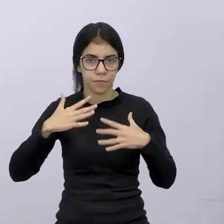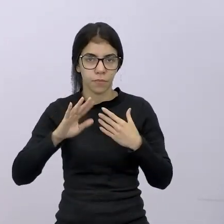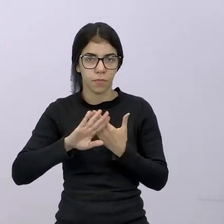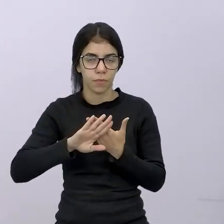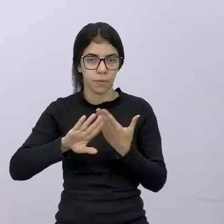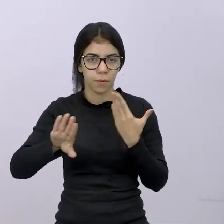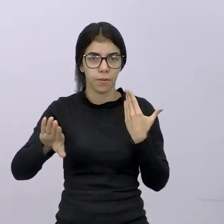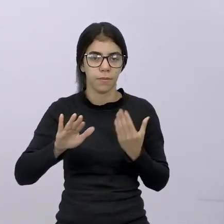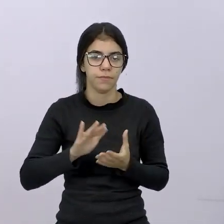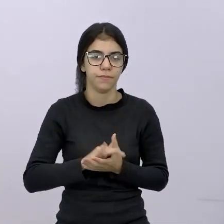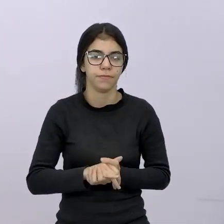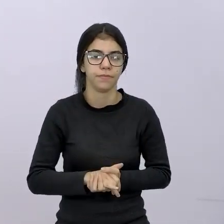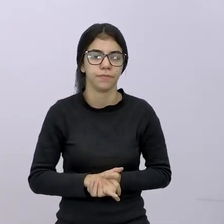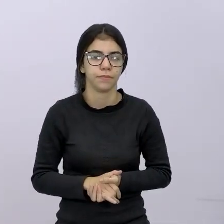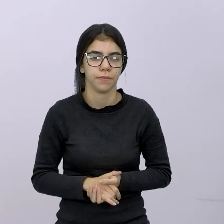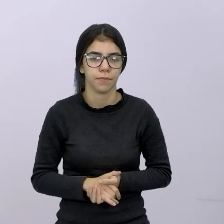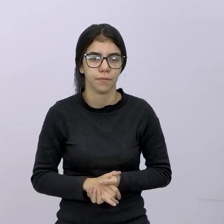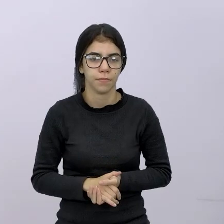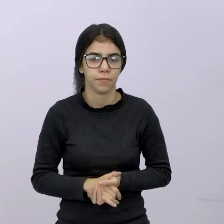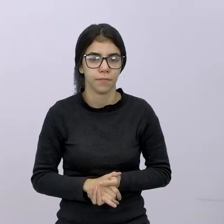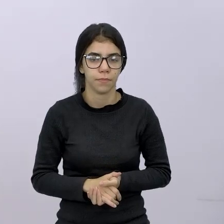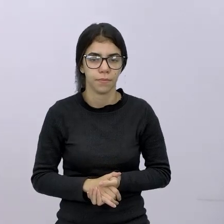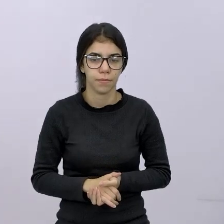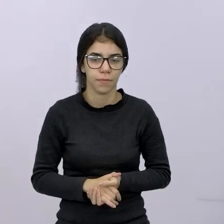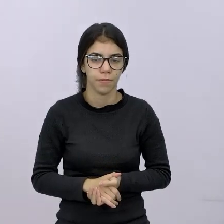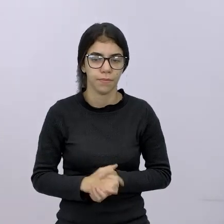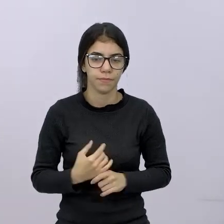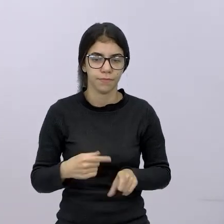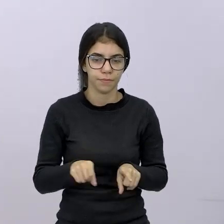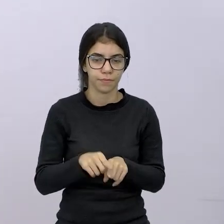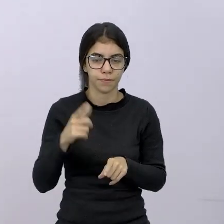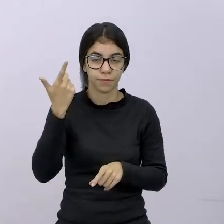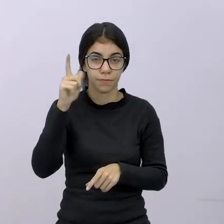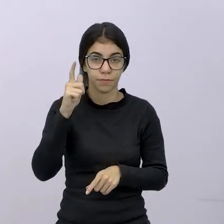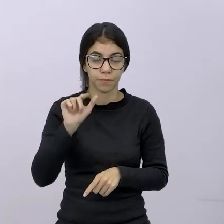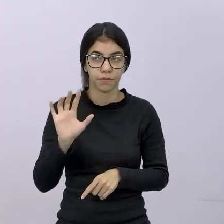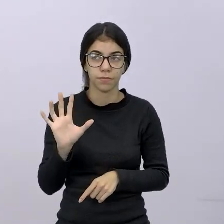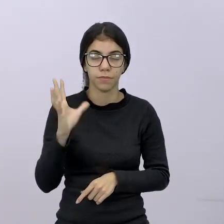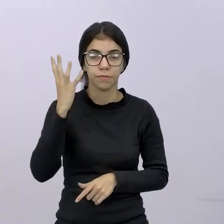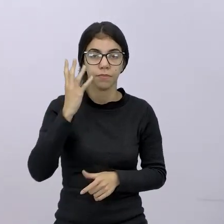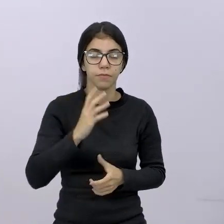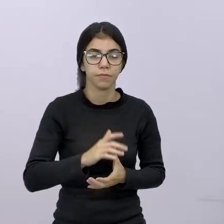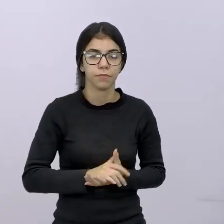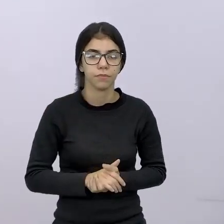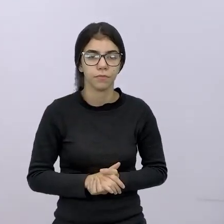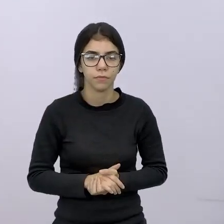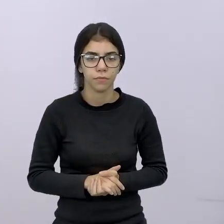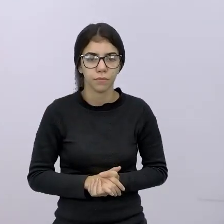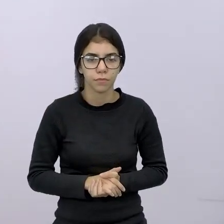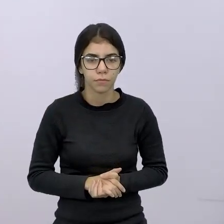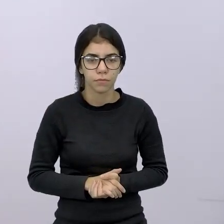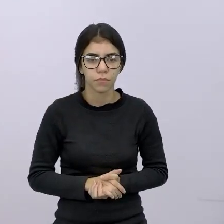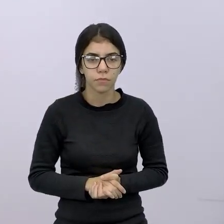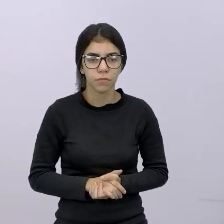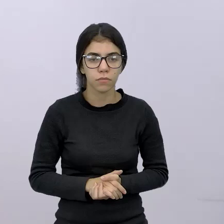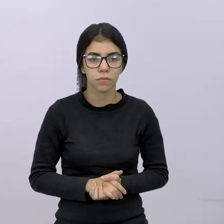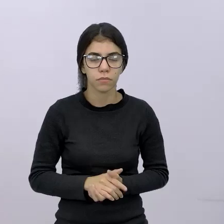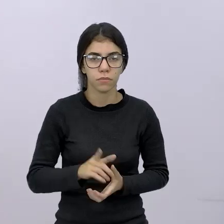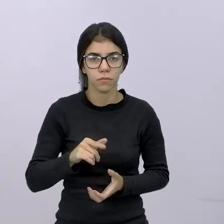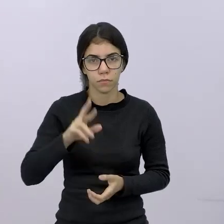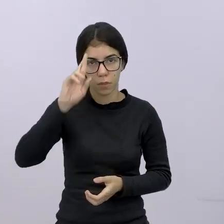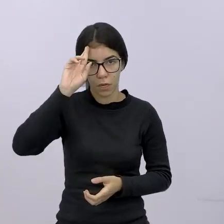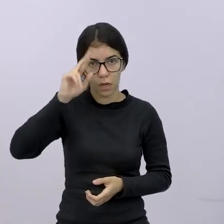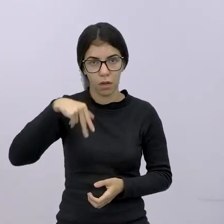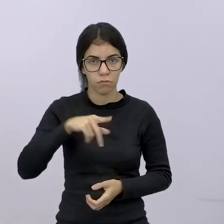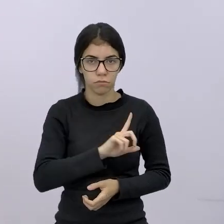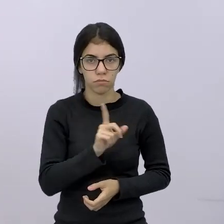distante até do seu olhar e etc., assim como várias outras coisas estão. É algo externo a você, não é a sua razão.